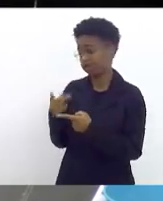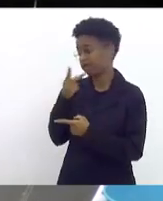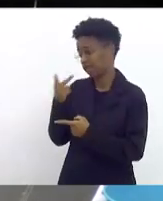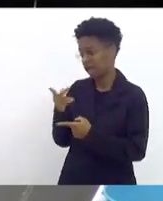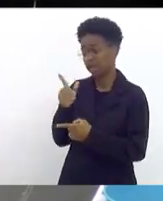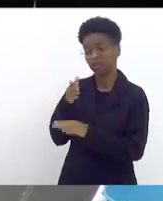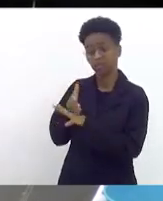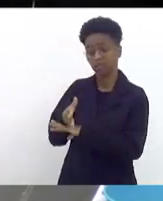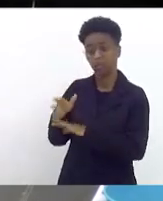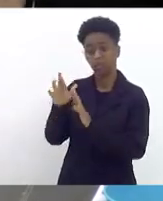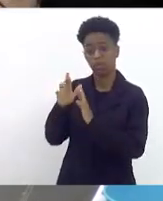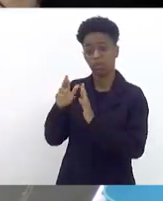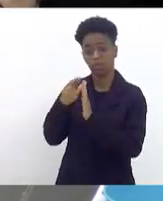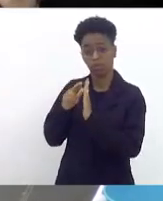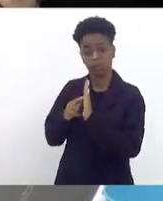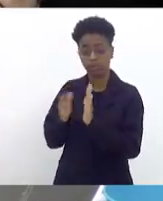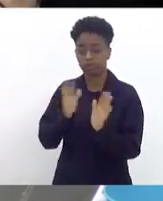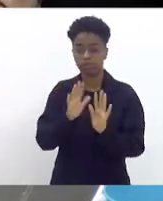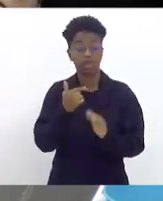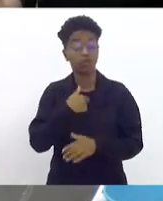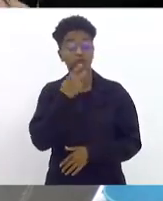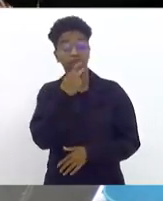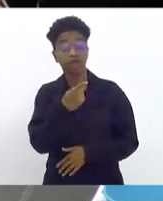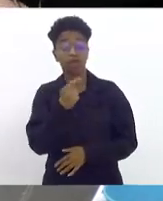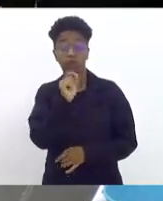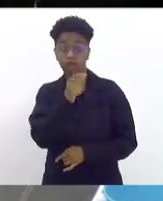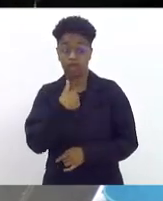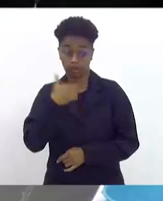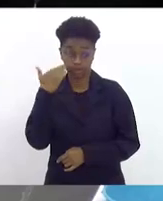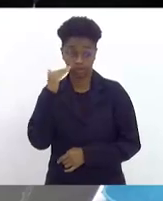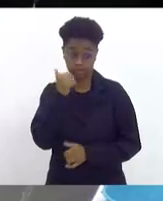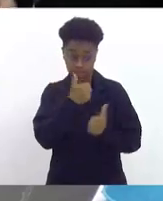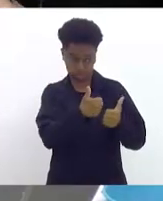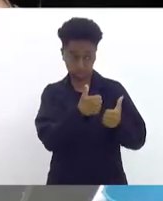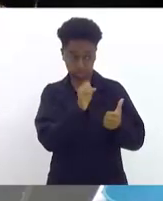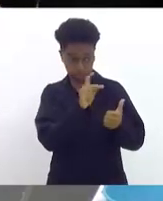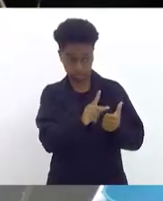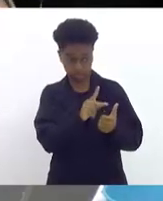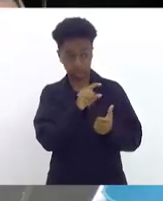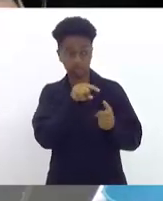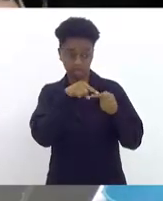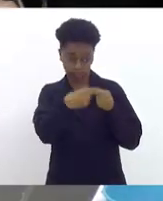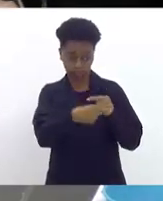entramos no meio eu tô dizendo do que eu compreendi tá certo